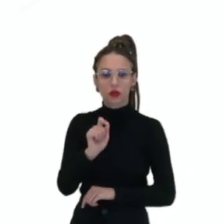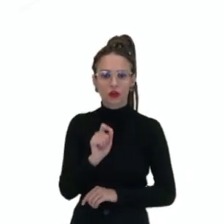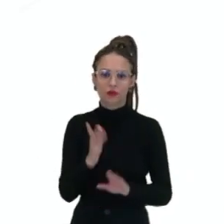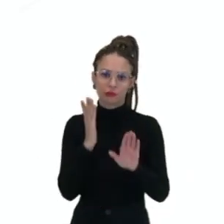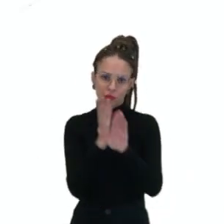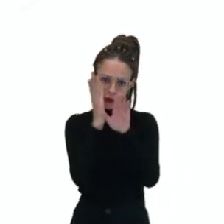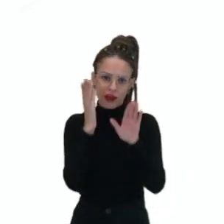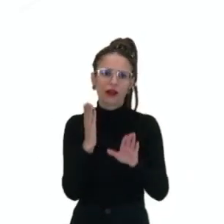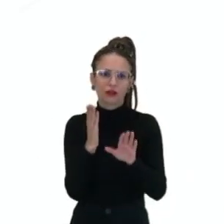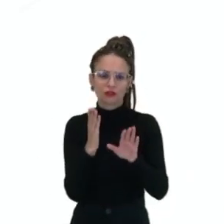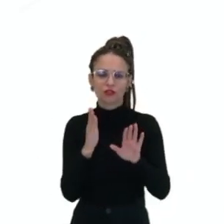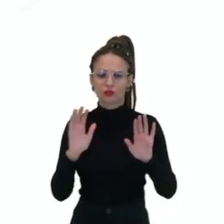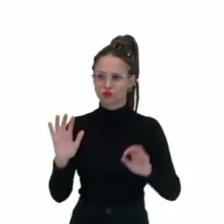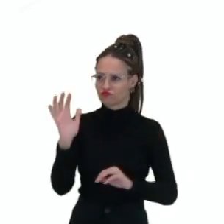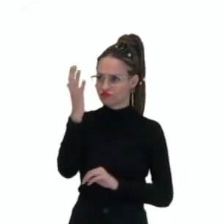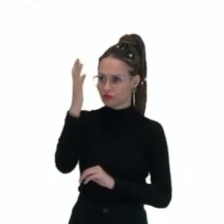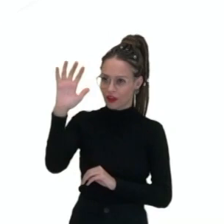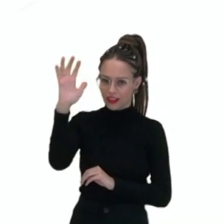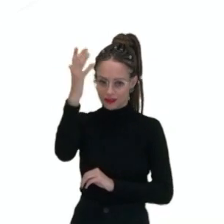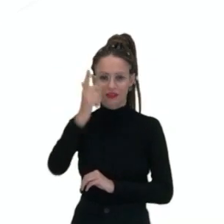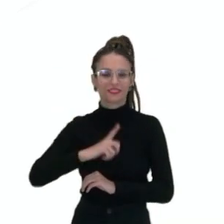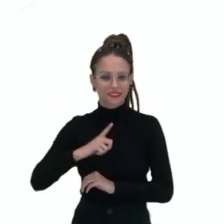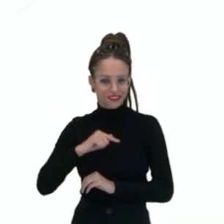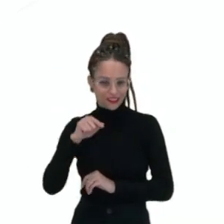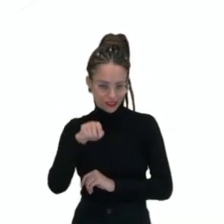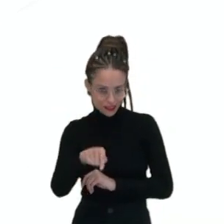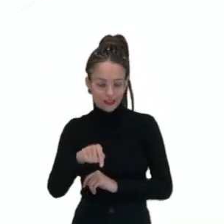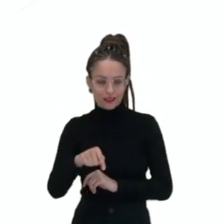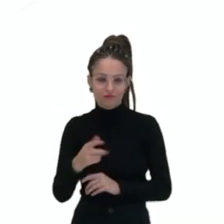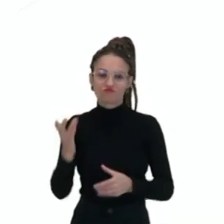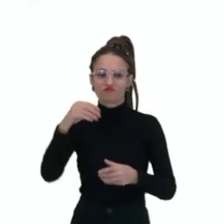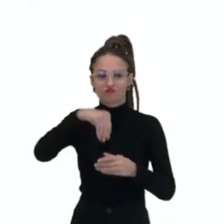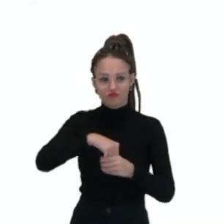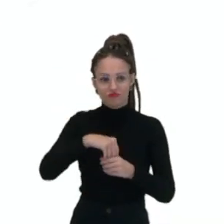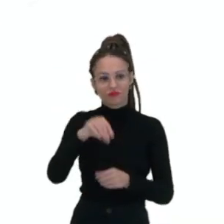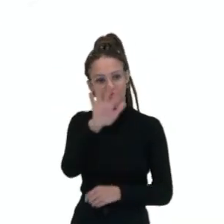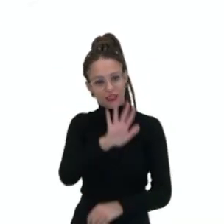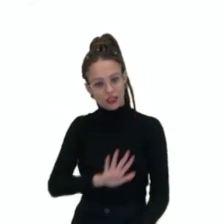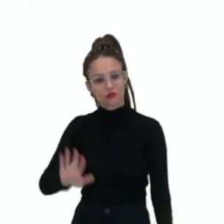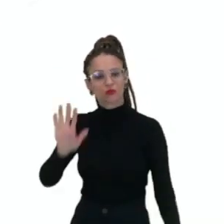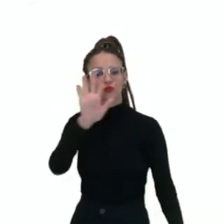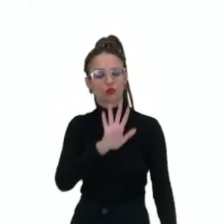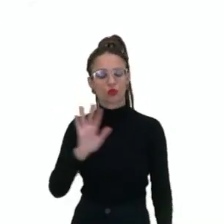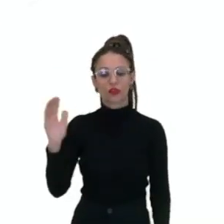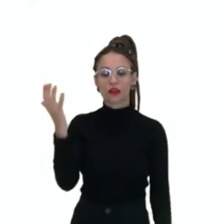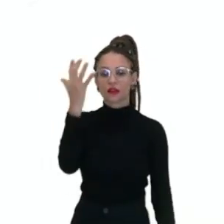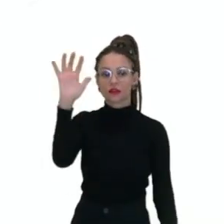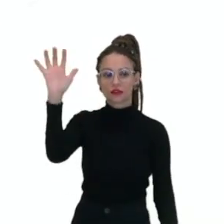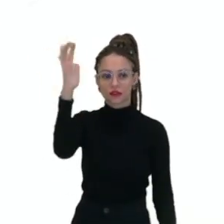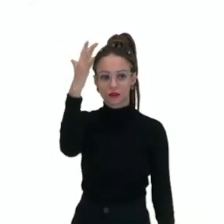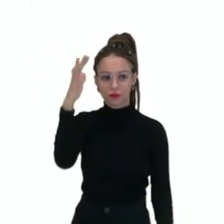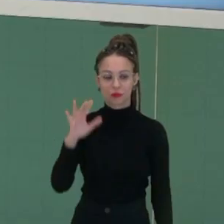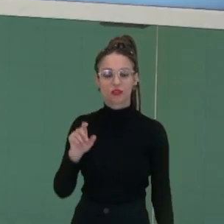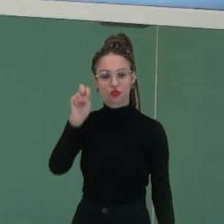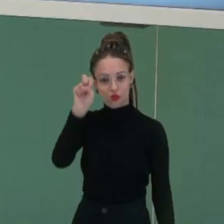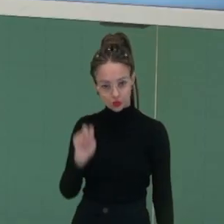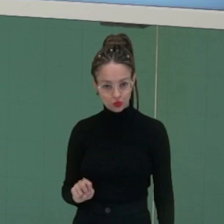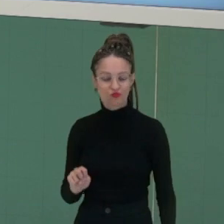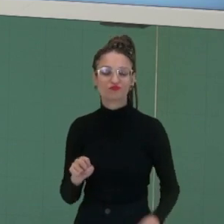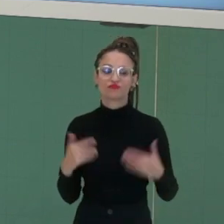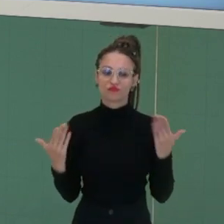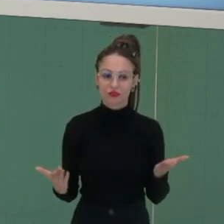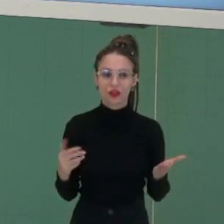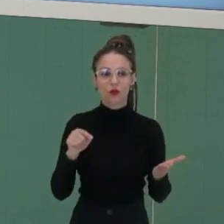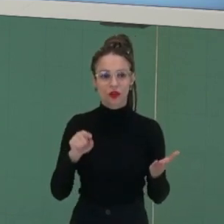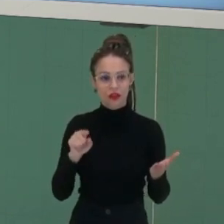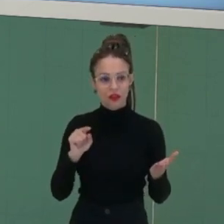clima diferenciado que tem a partir dali, ele está dentro da zona climática, zona temperada sul, cujo